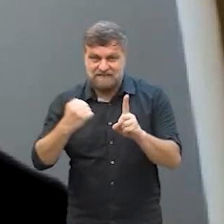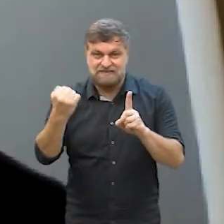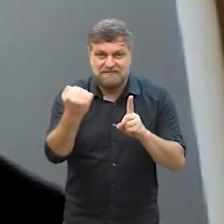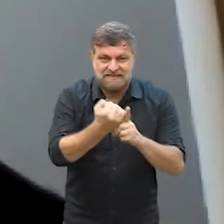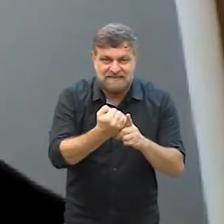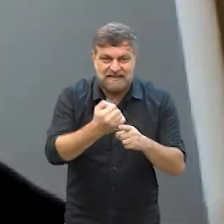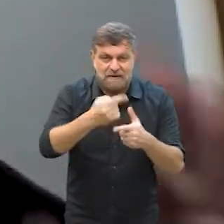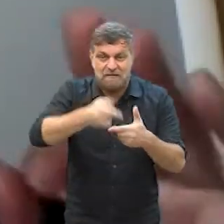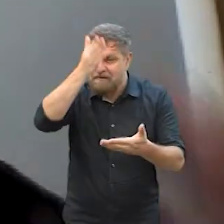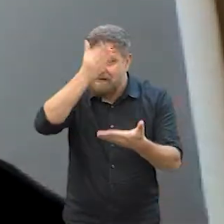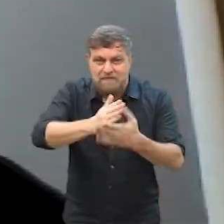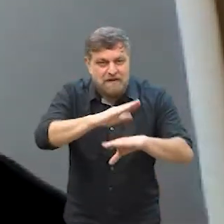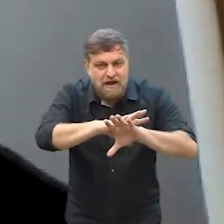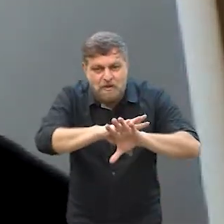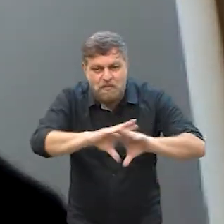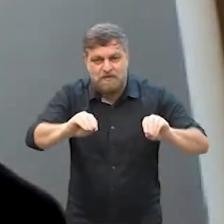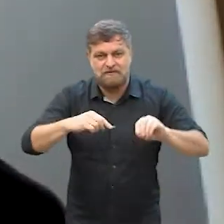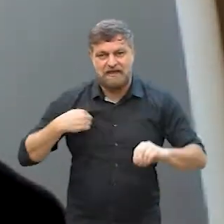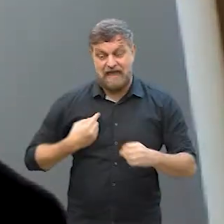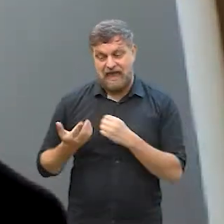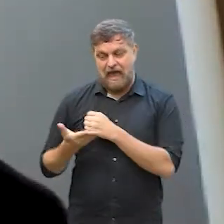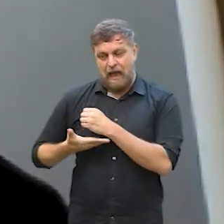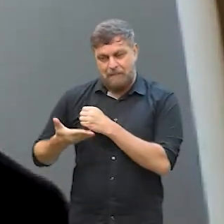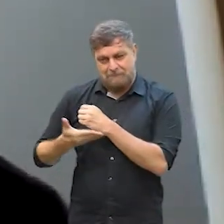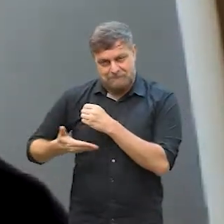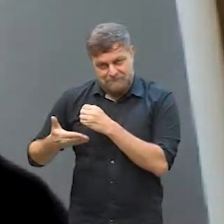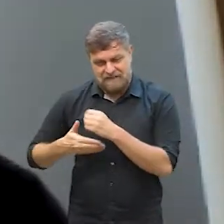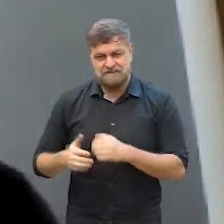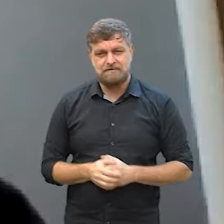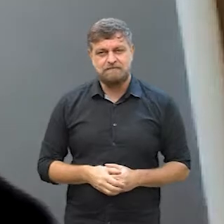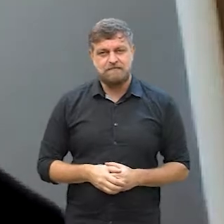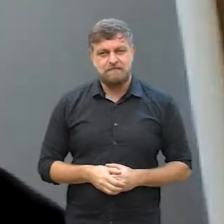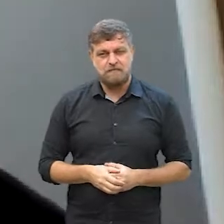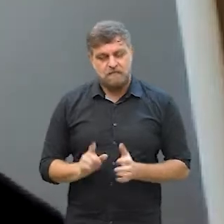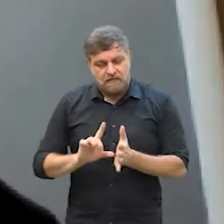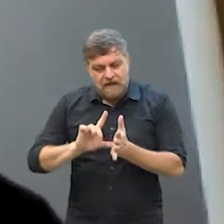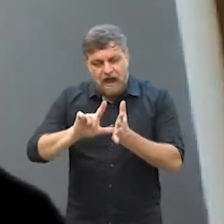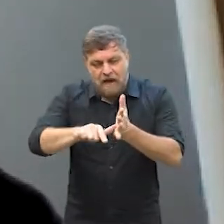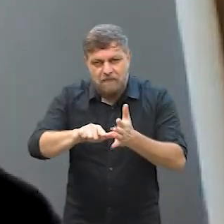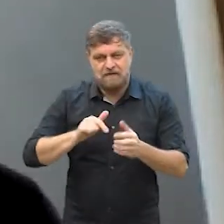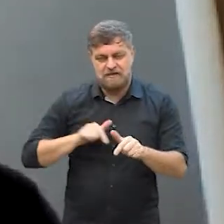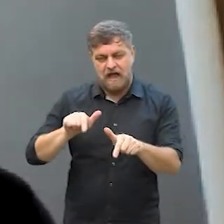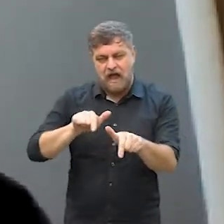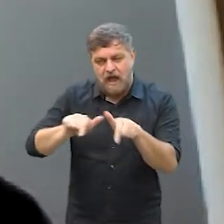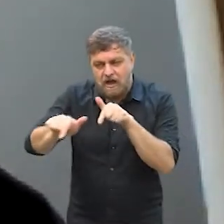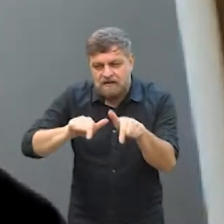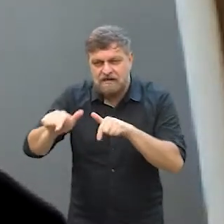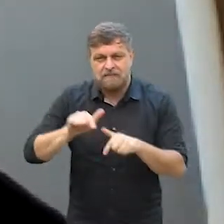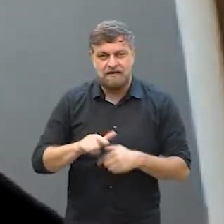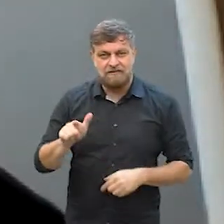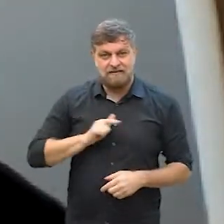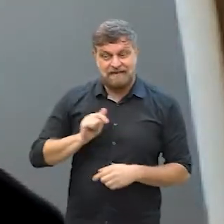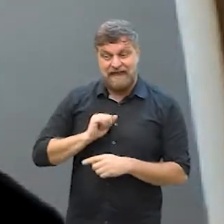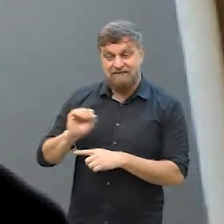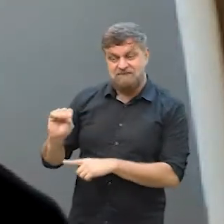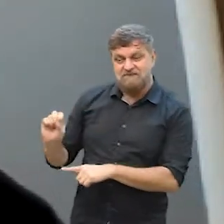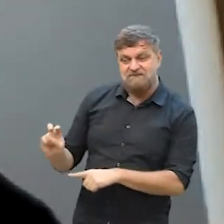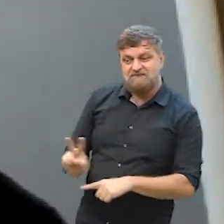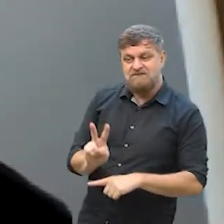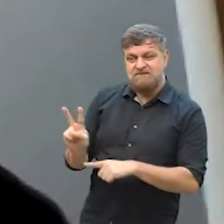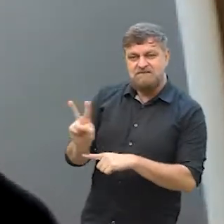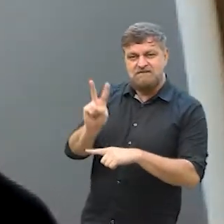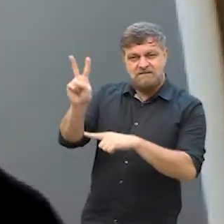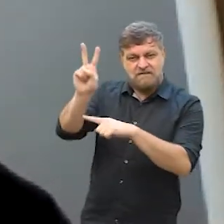sociedade. Então, a gente parte desse princípio. Partindo daí, a gente trabalha a criação de valor para